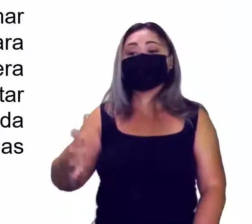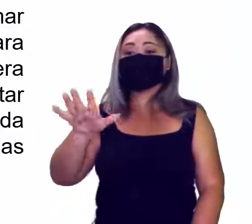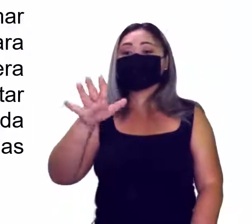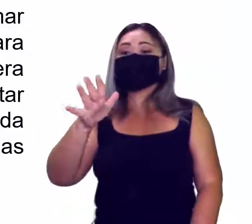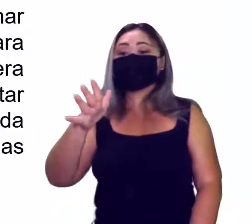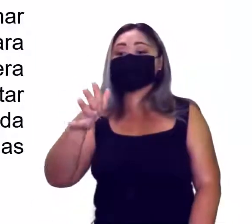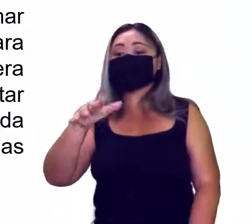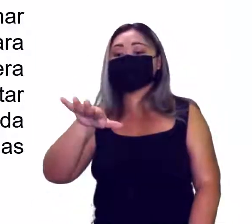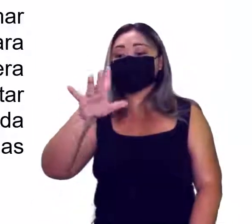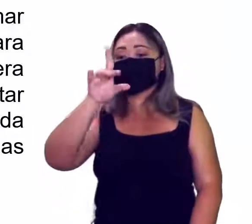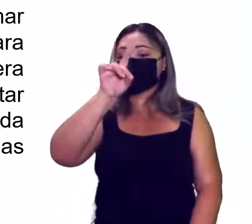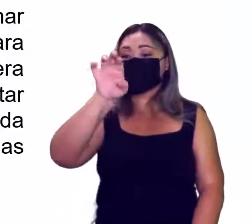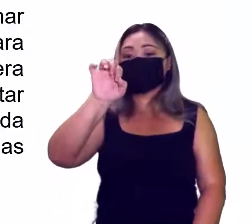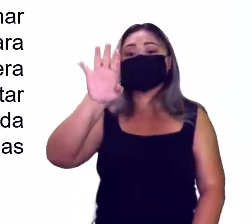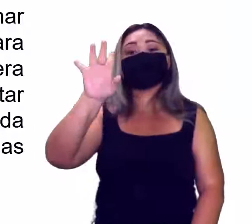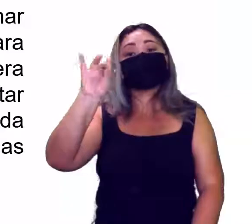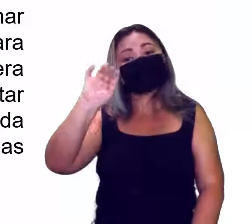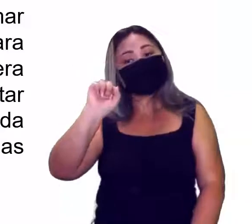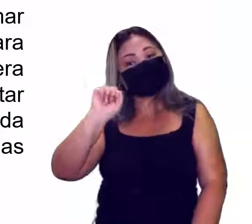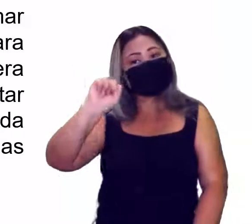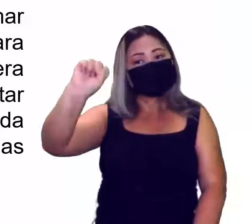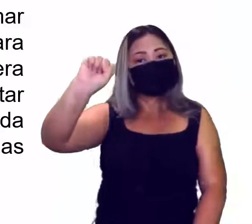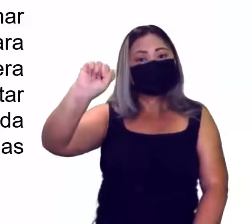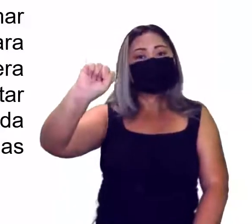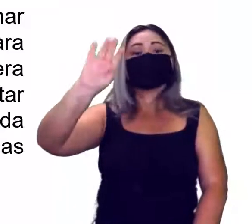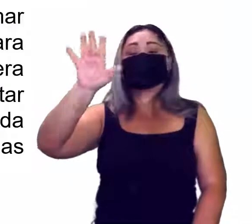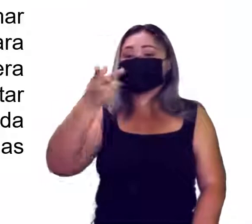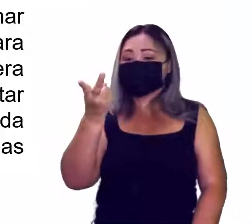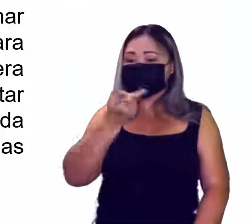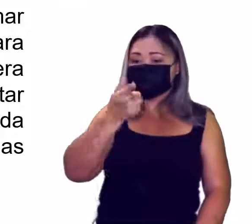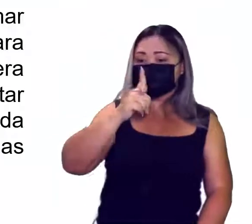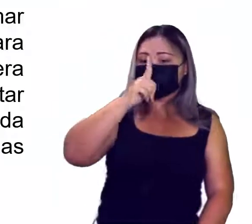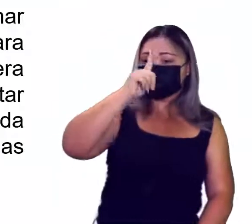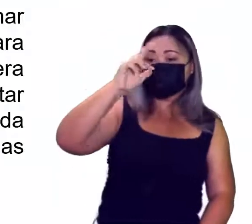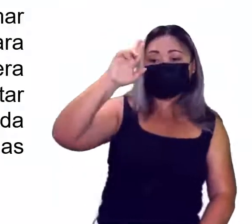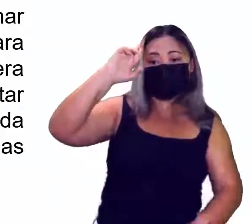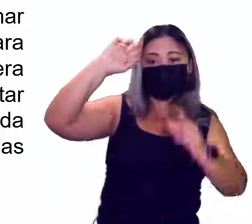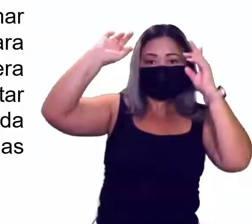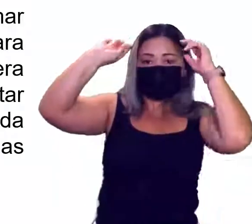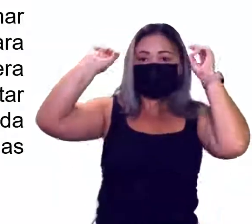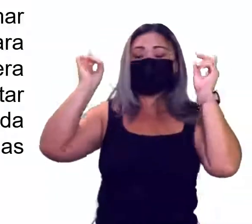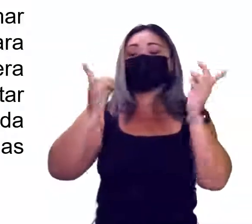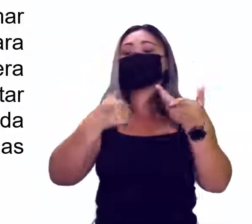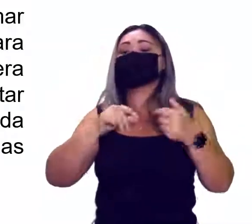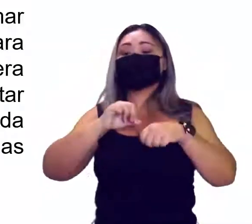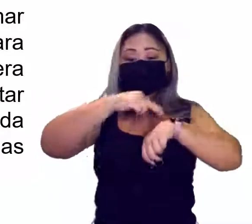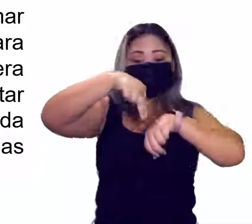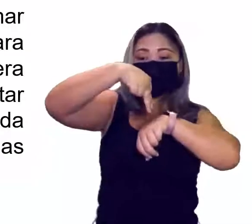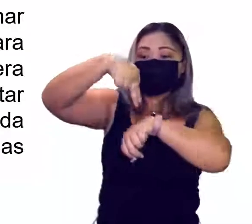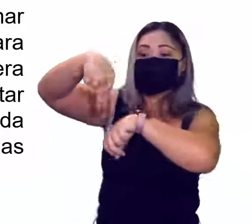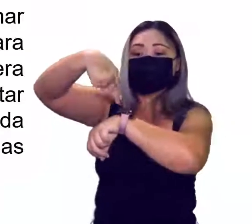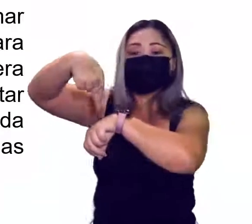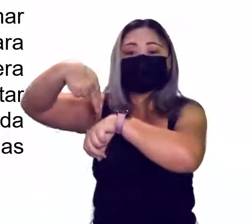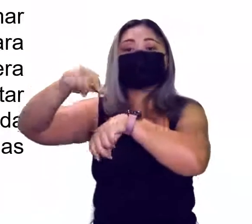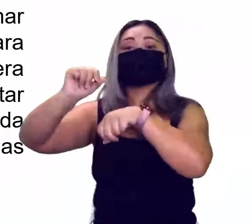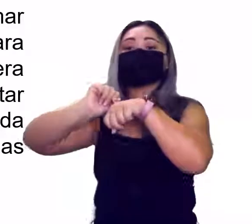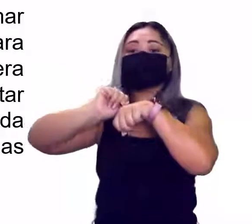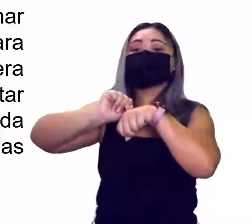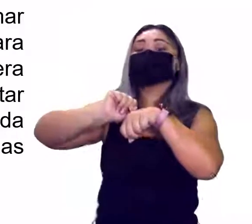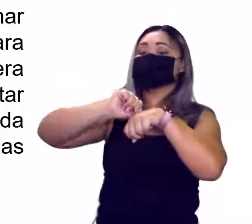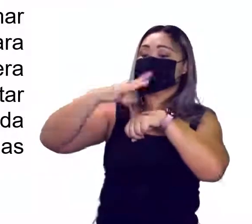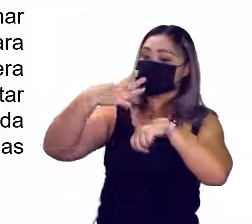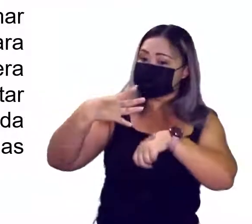semideus. Foi grande herói da mitologia greco-romana, 2 nações, filho de Zeus e da